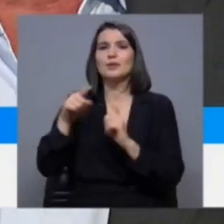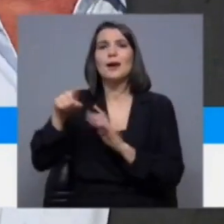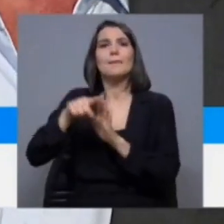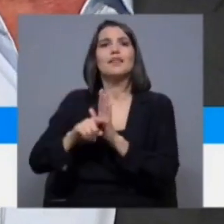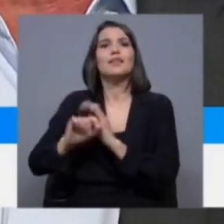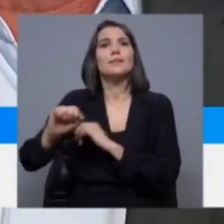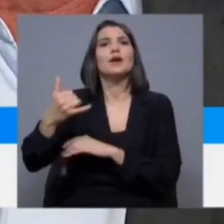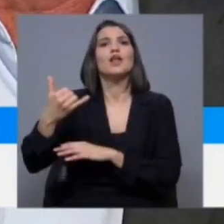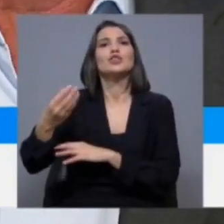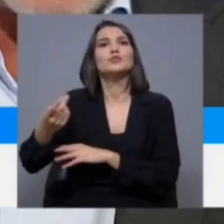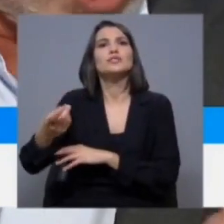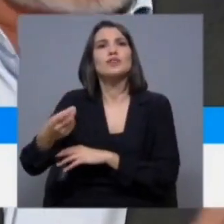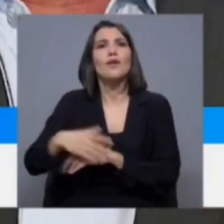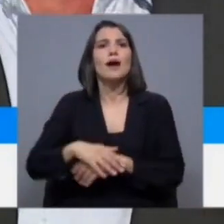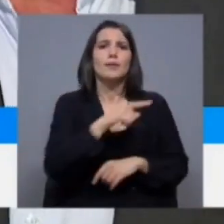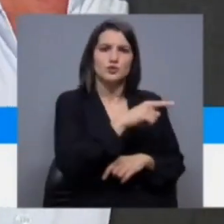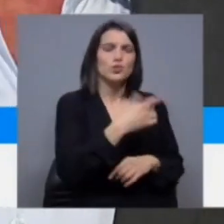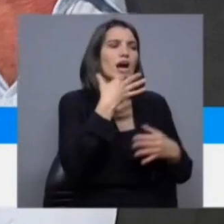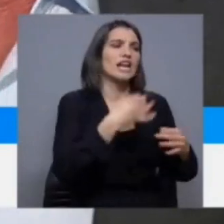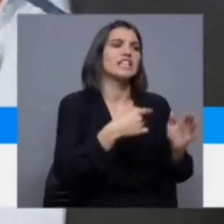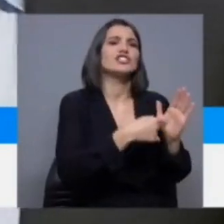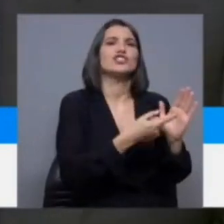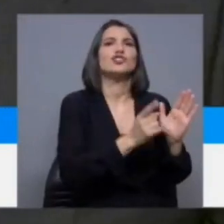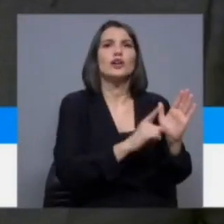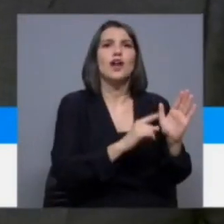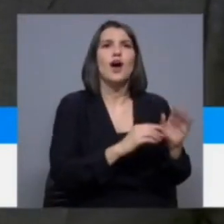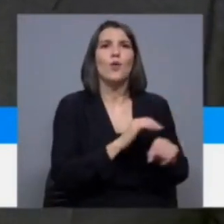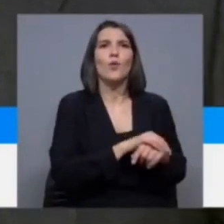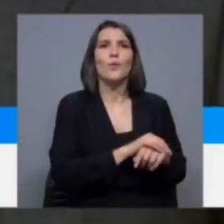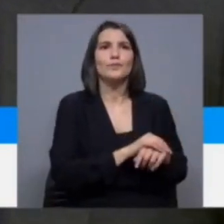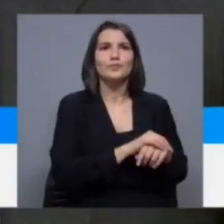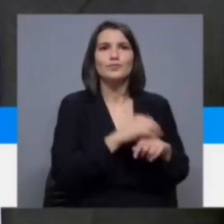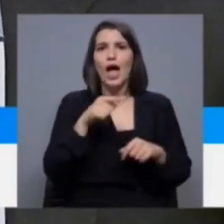19 acreditas nisso ou não não não não